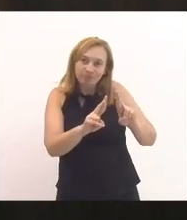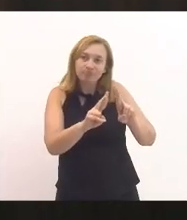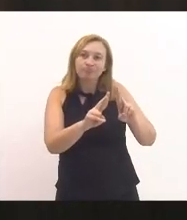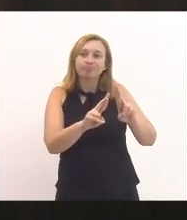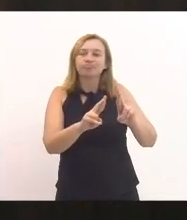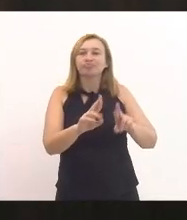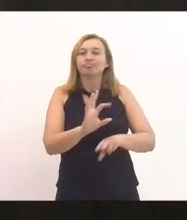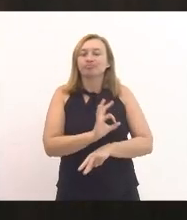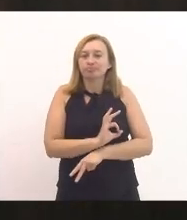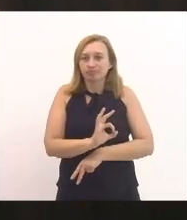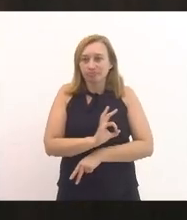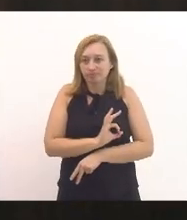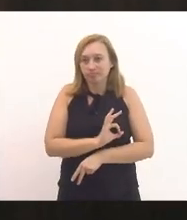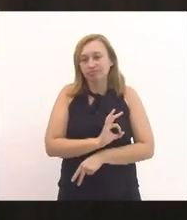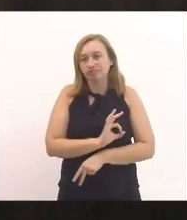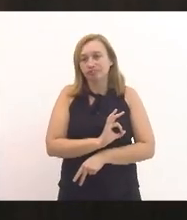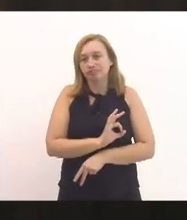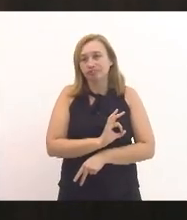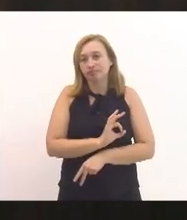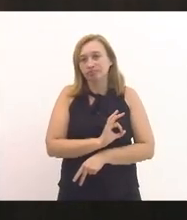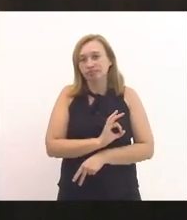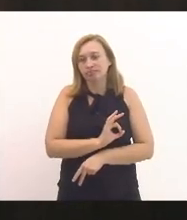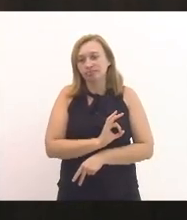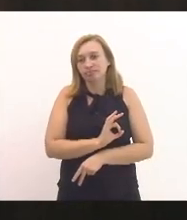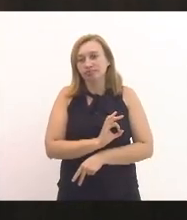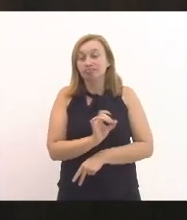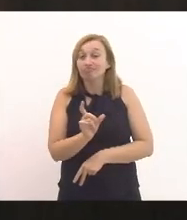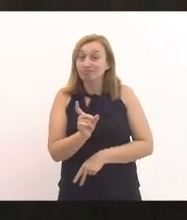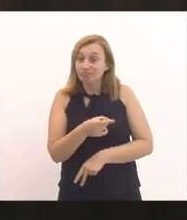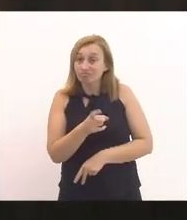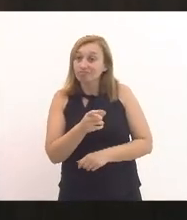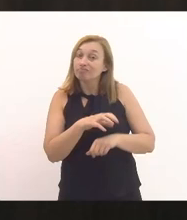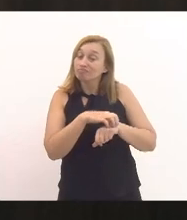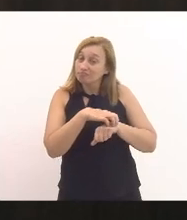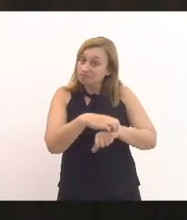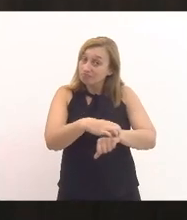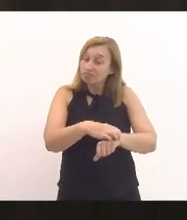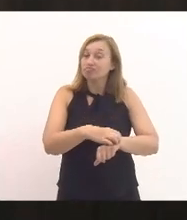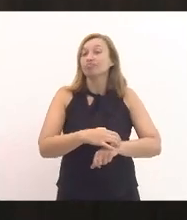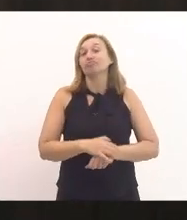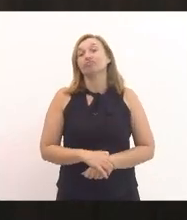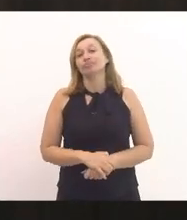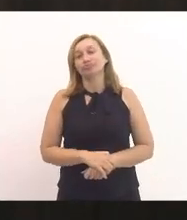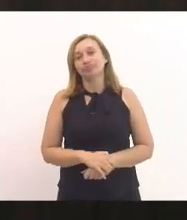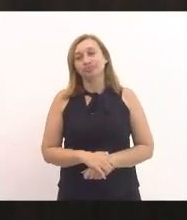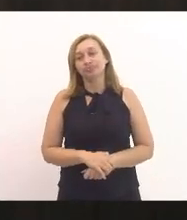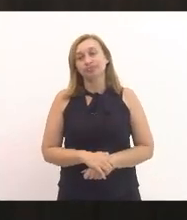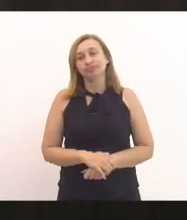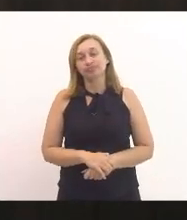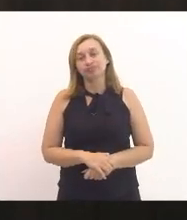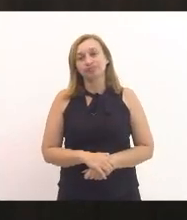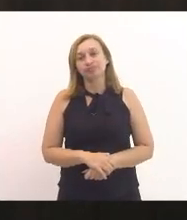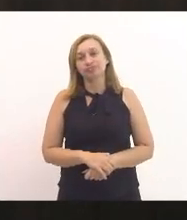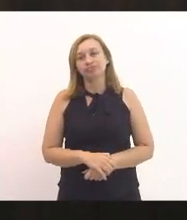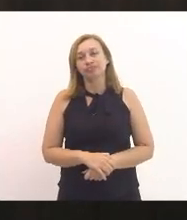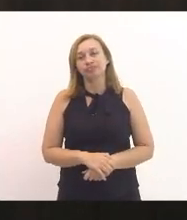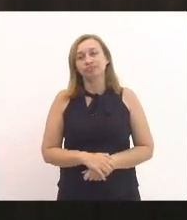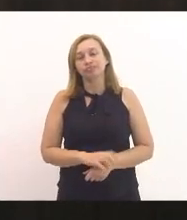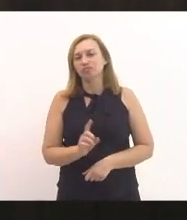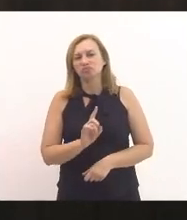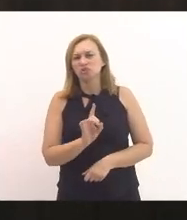ao policial civil ticket transporte é uma questão de ler Valor